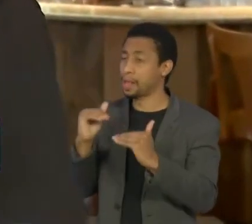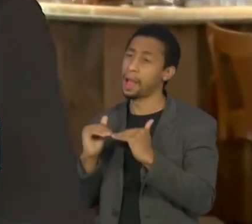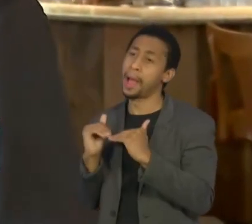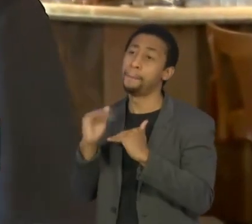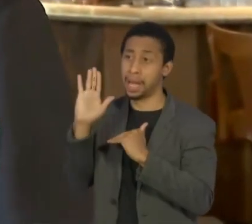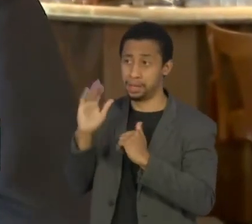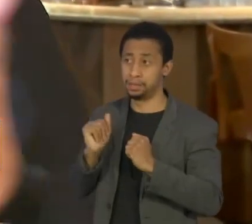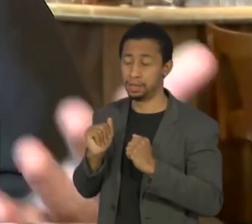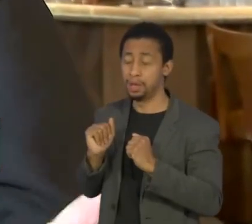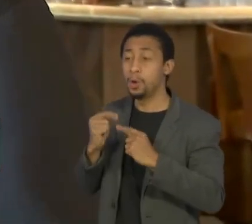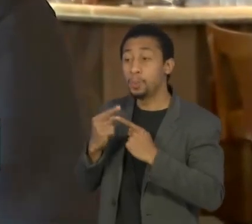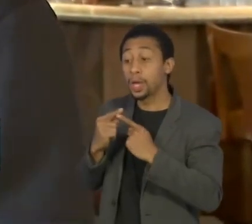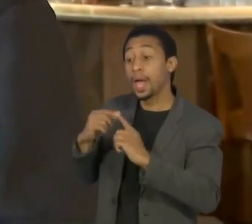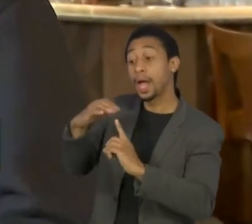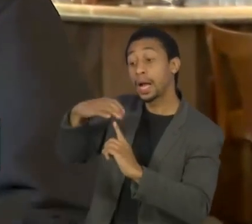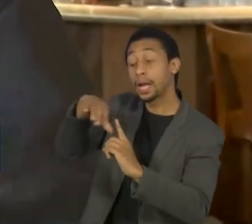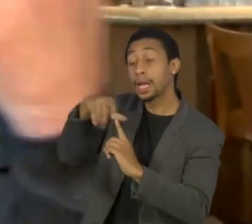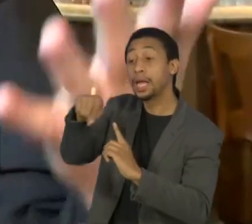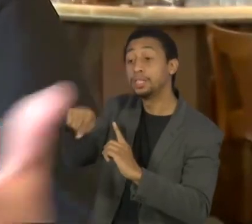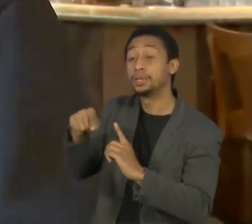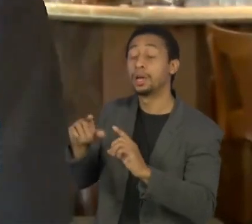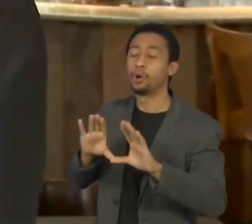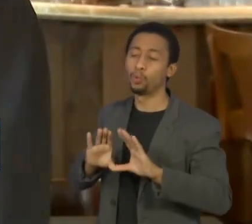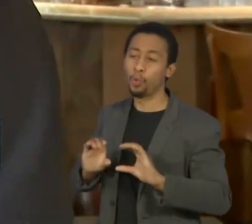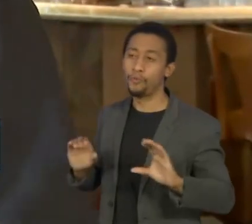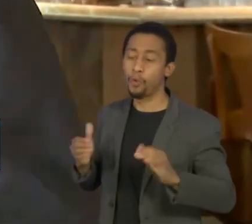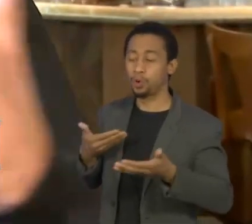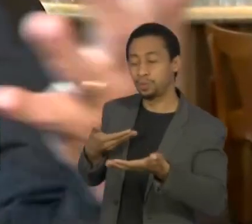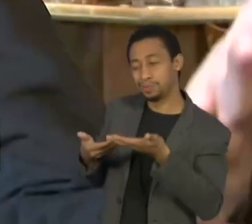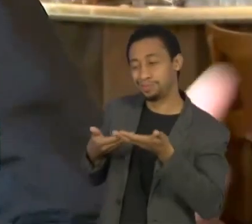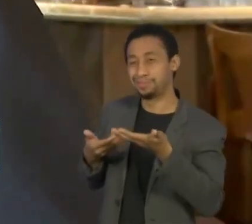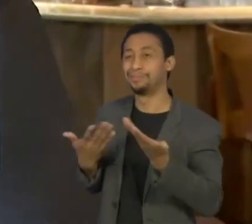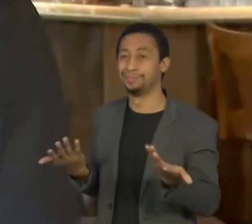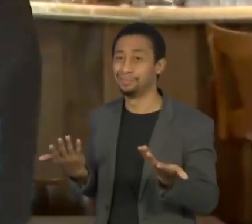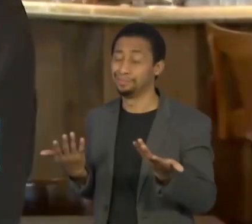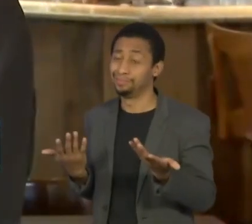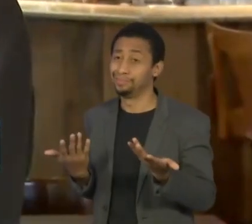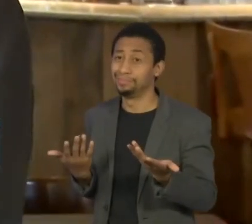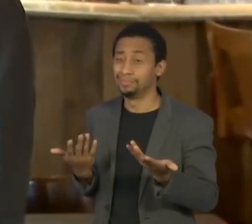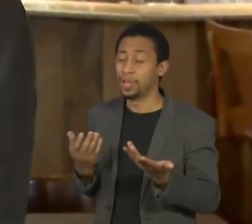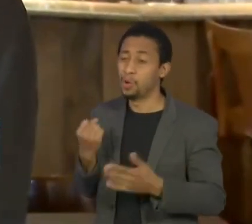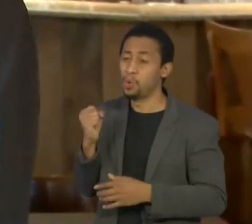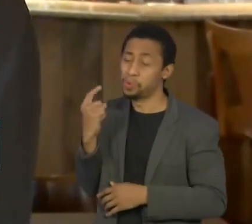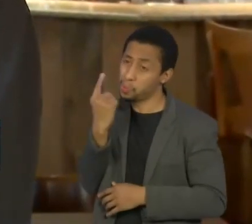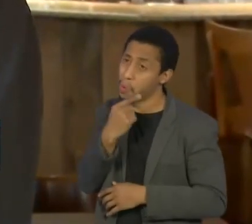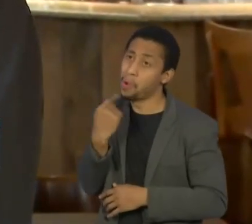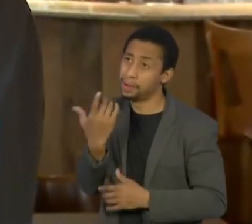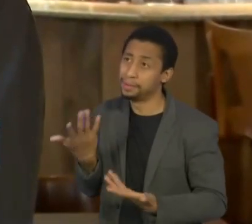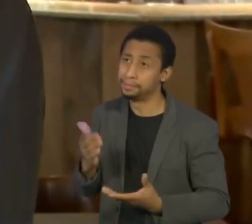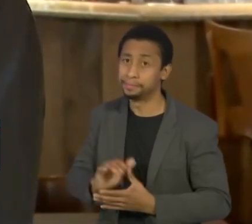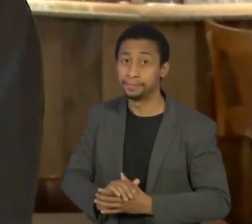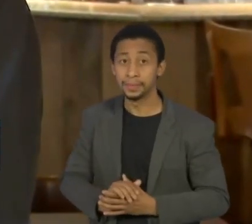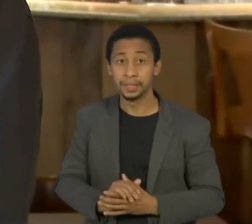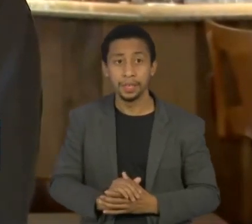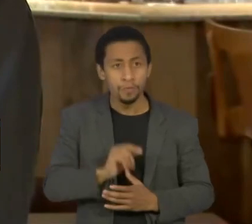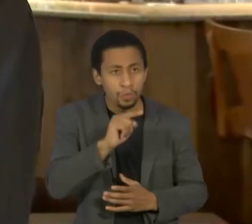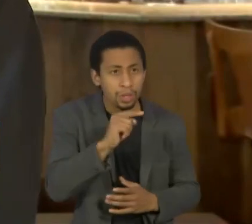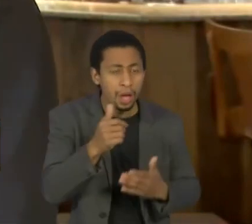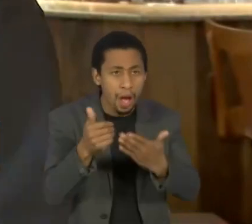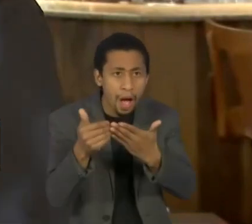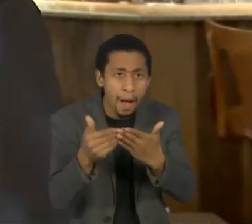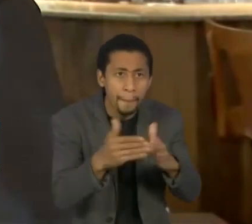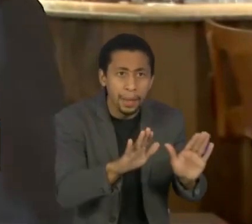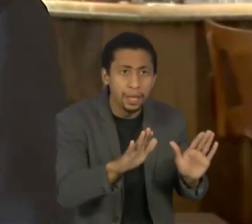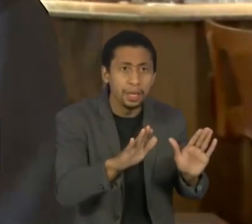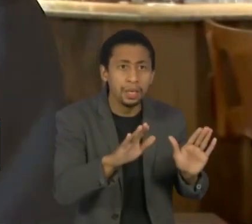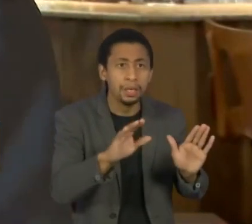para o cliente, né? Porque o movimento, assim, não tem como melhorar muito. Vocês optaram por abrir em um período